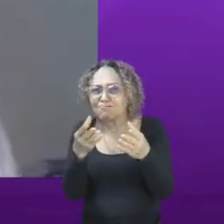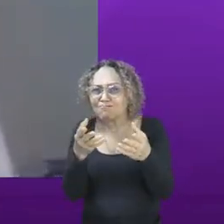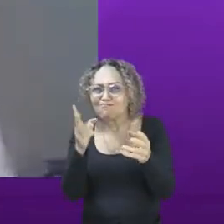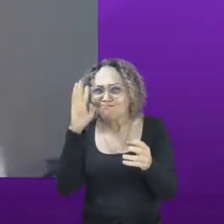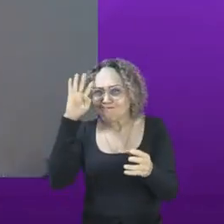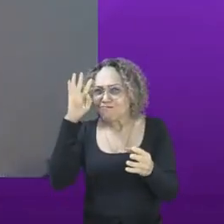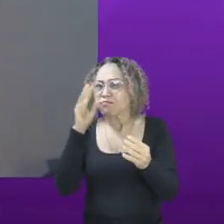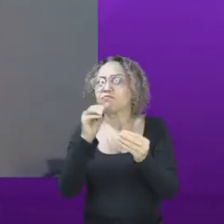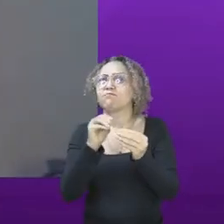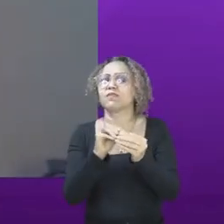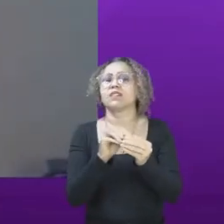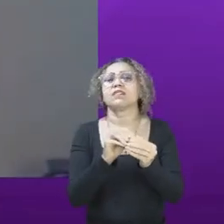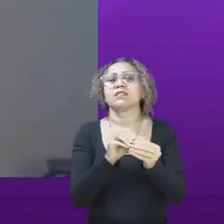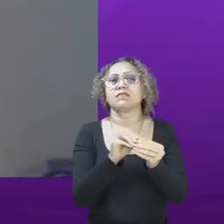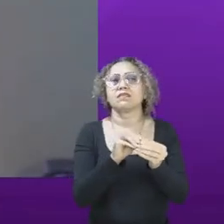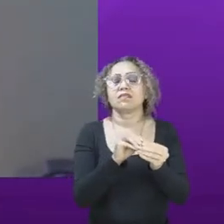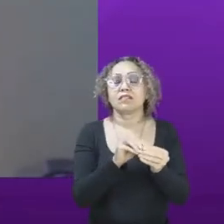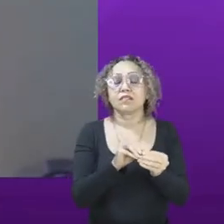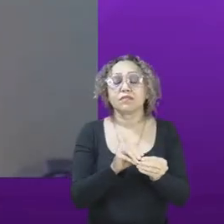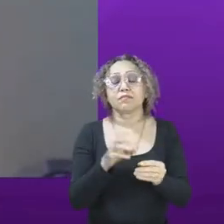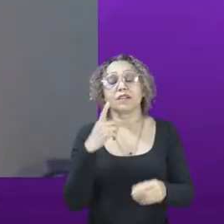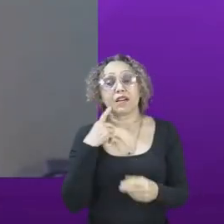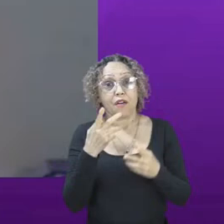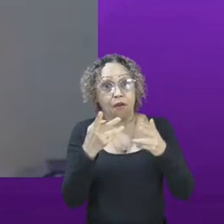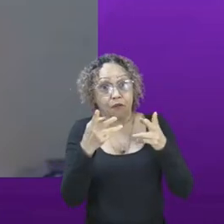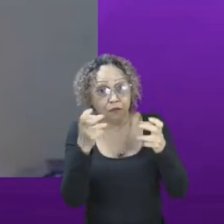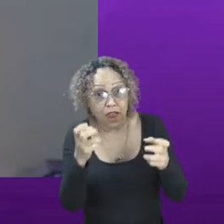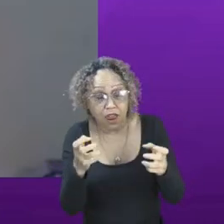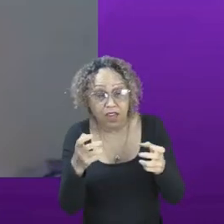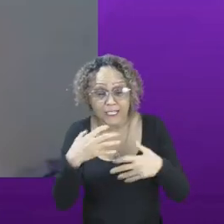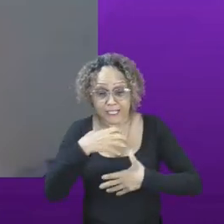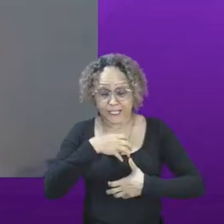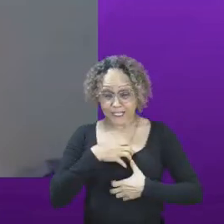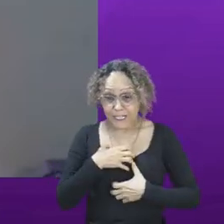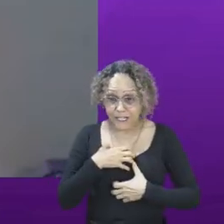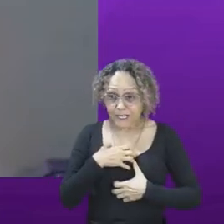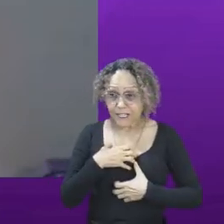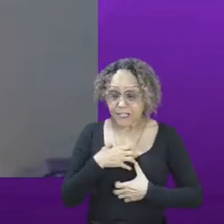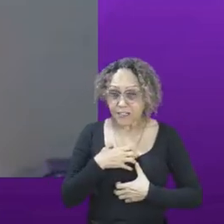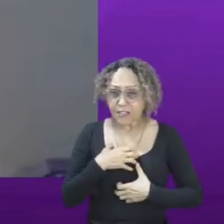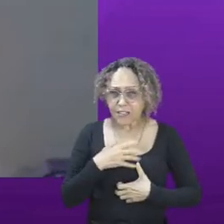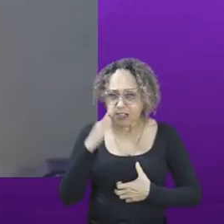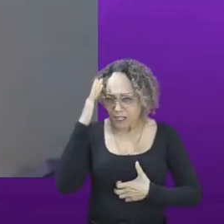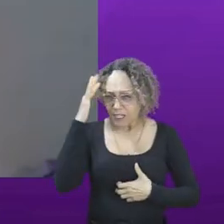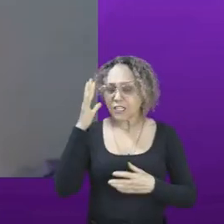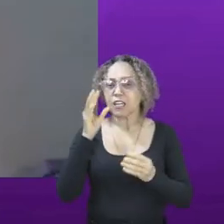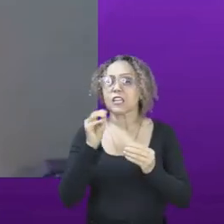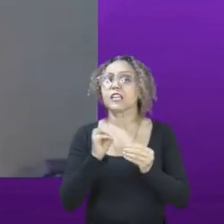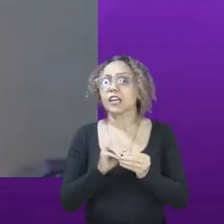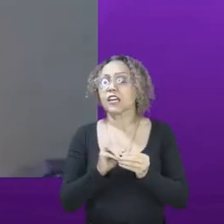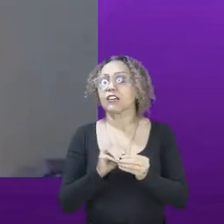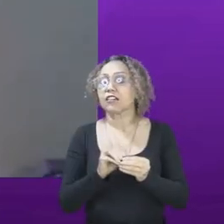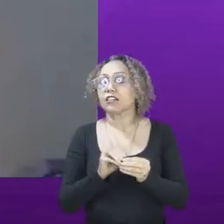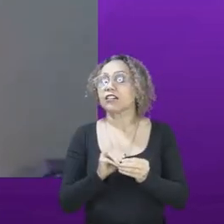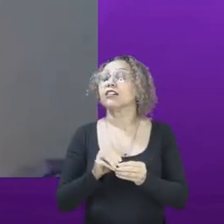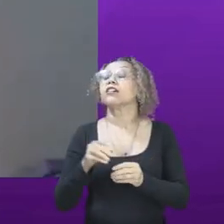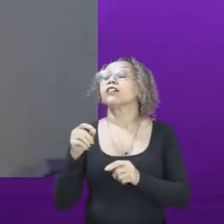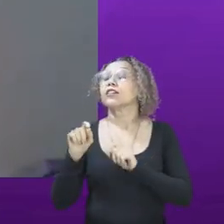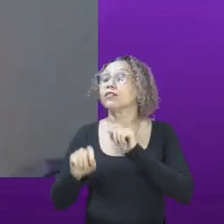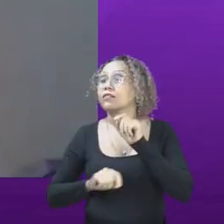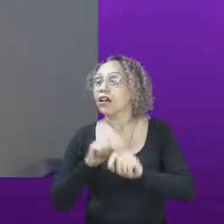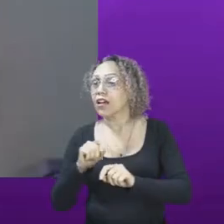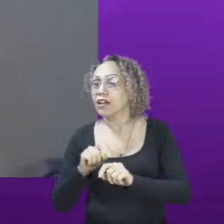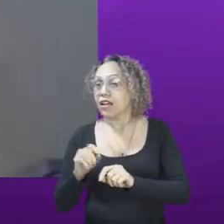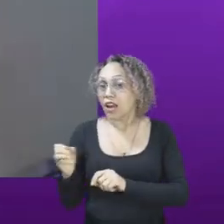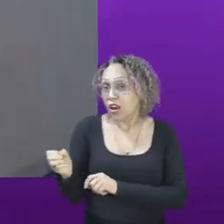acionados para que a gente tenha a possibilidade de propor que essa nova matriz, né? Que